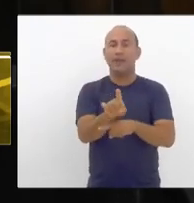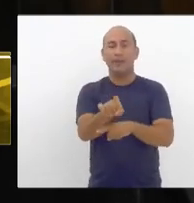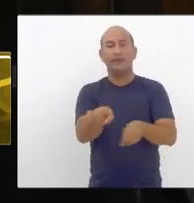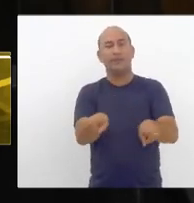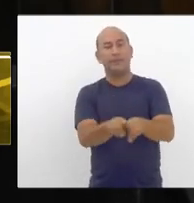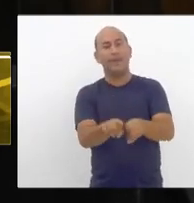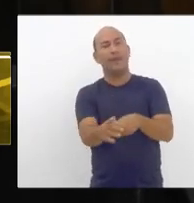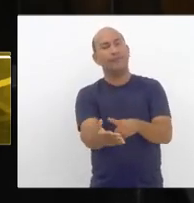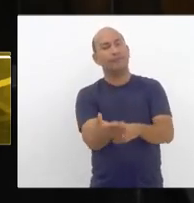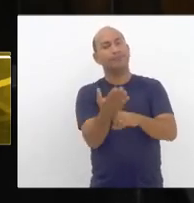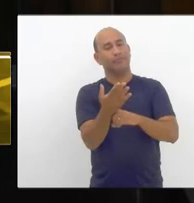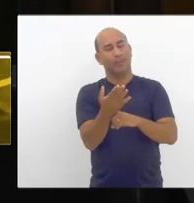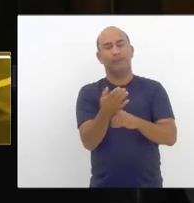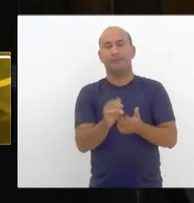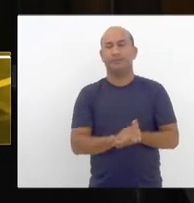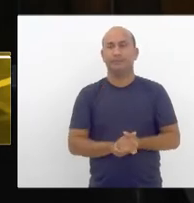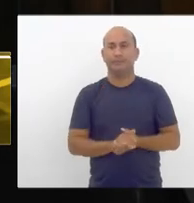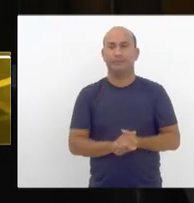então